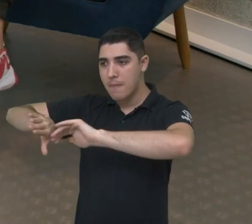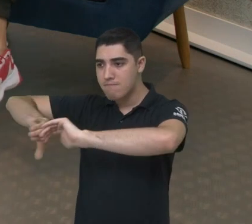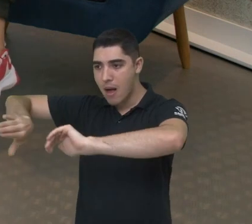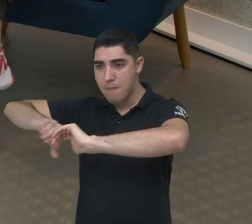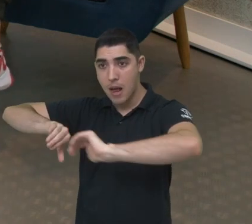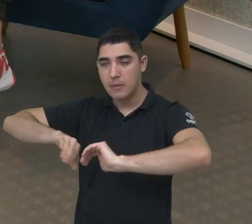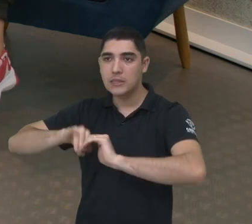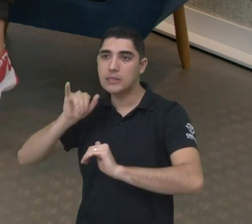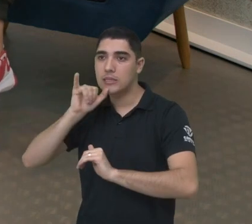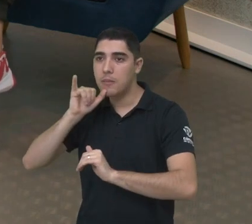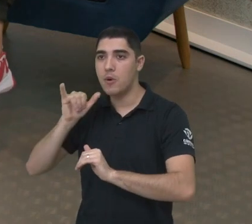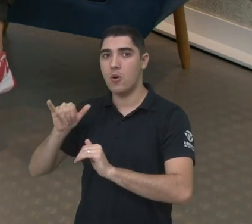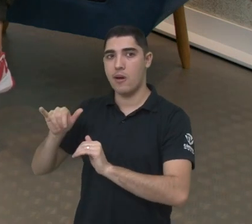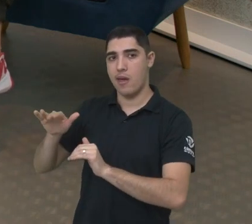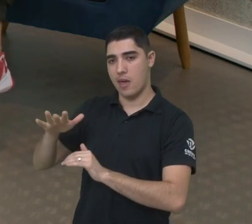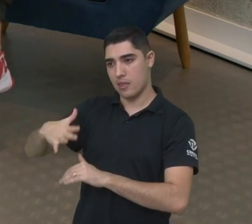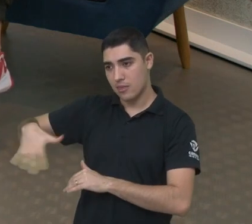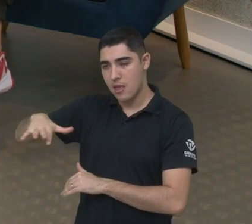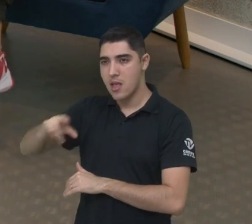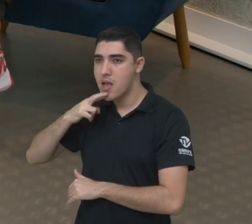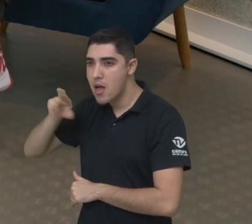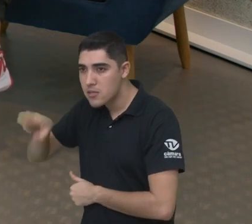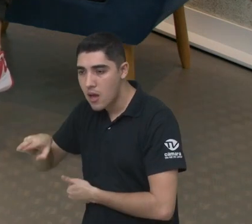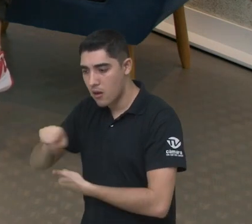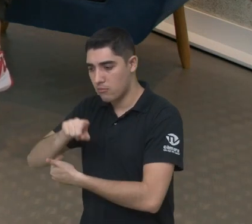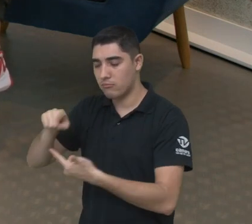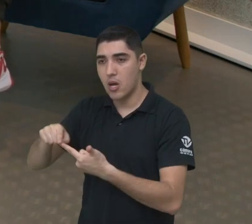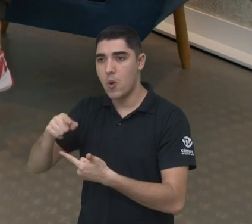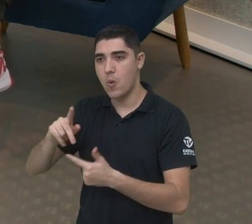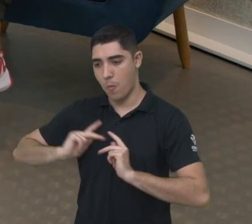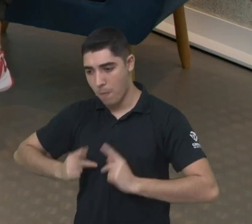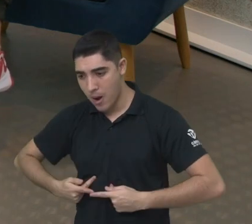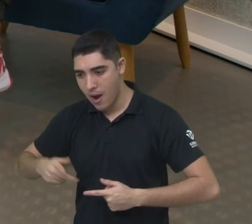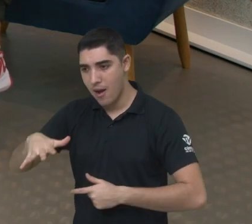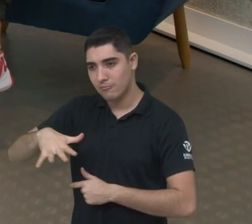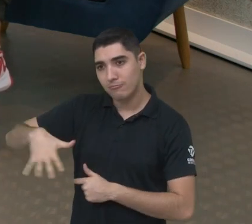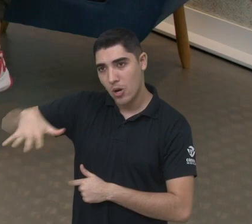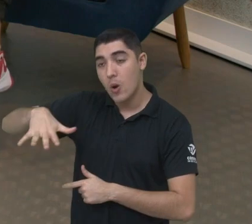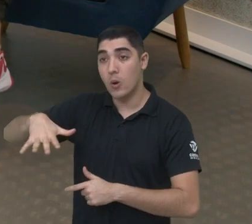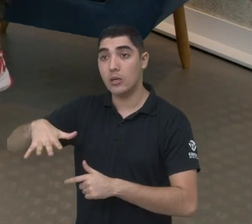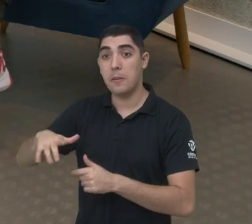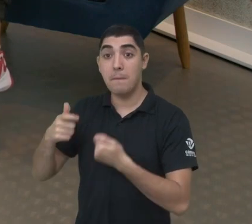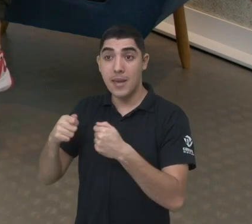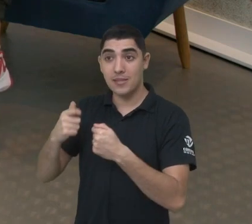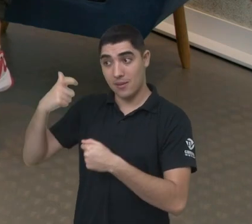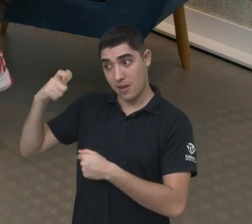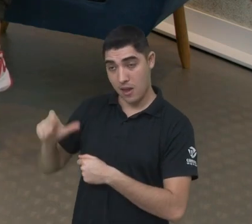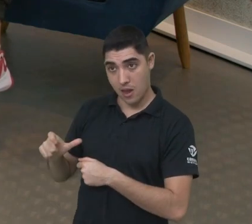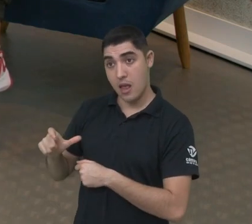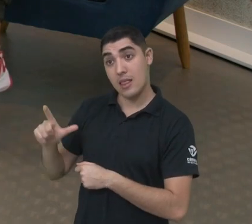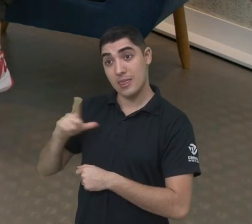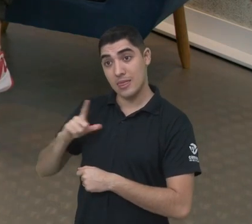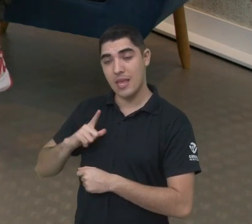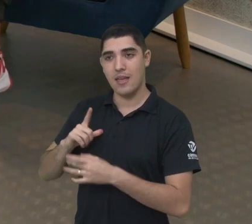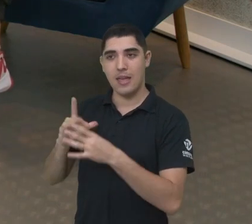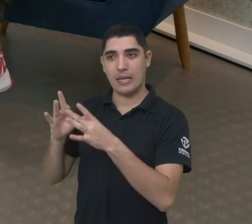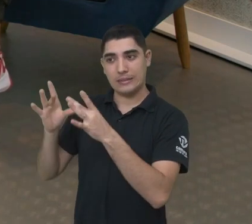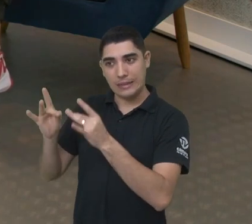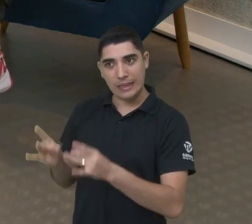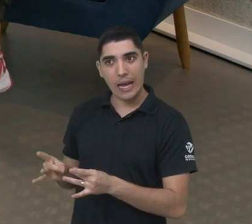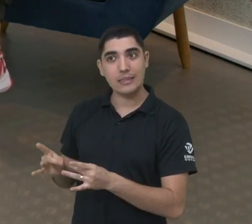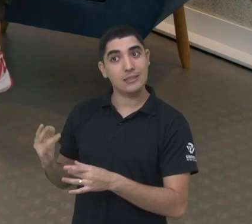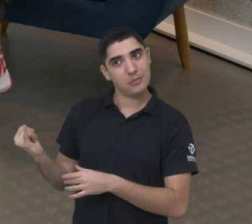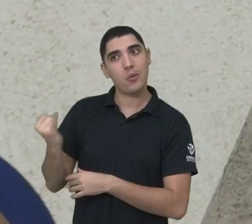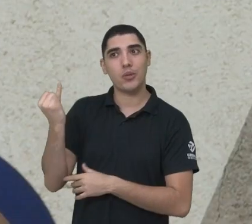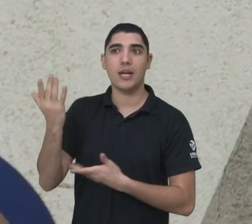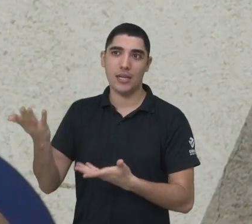um pensamento humano. Então, sim, realmente, a pessoa que escolhe essa área tem que se prestar, ter qualificações bem interessantes. É,